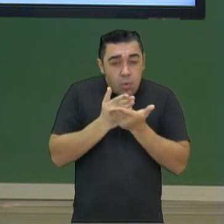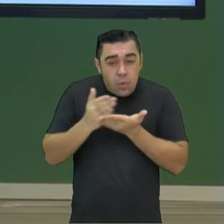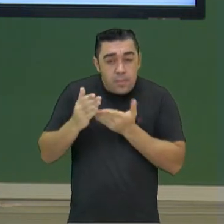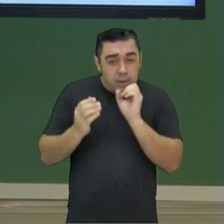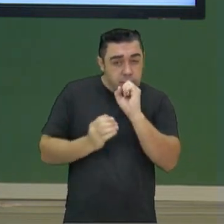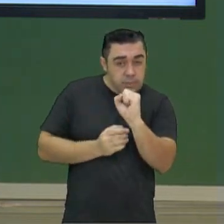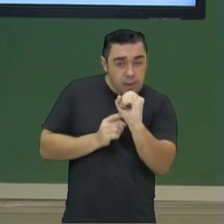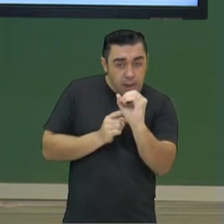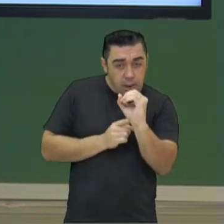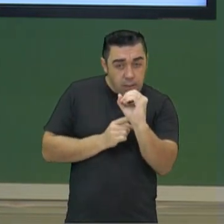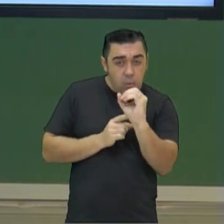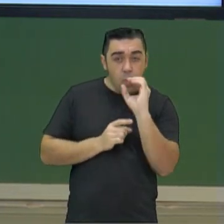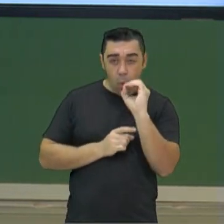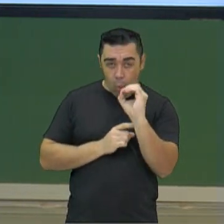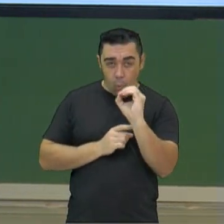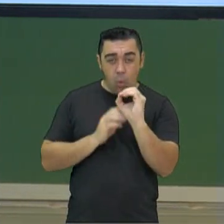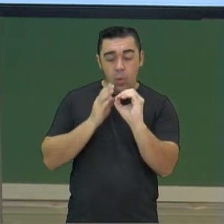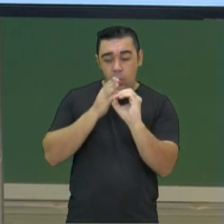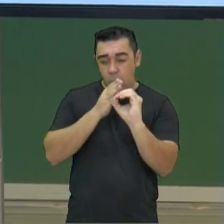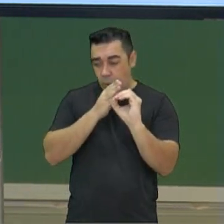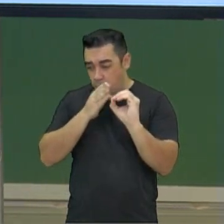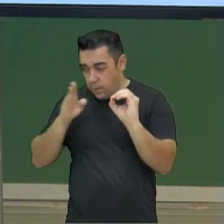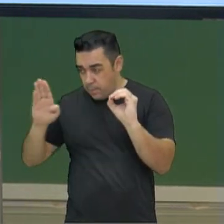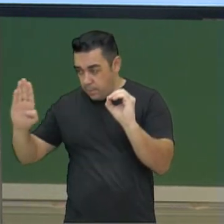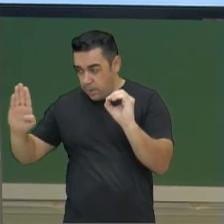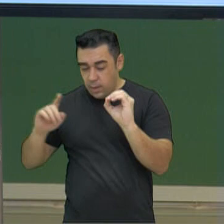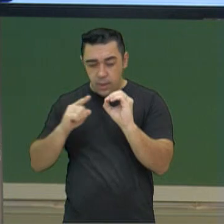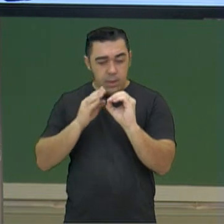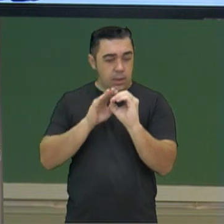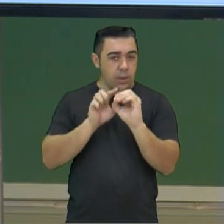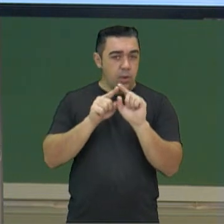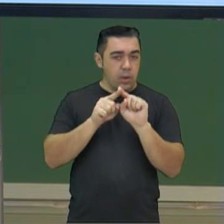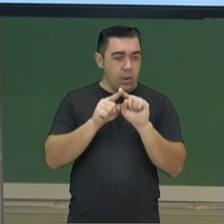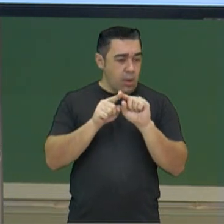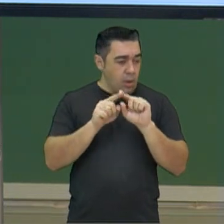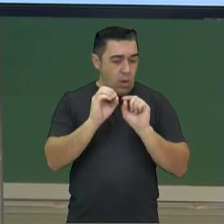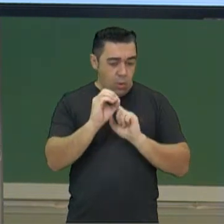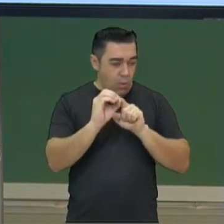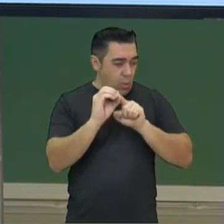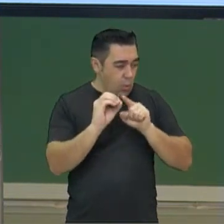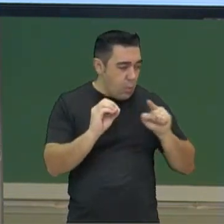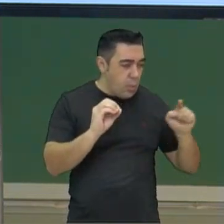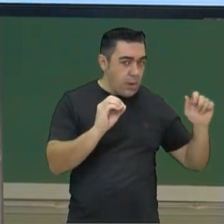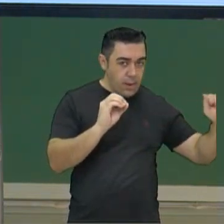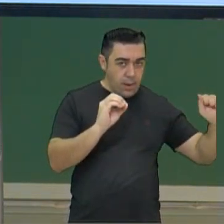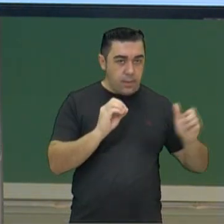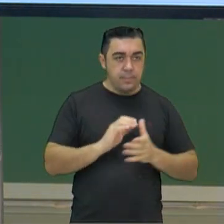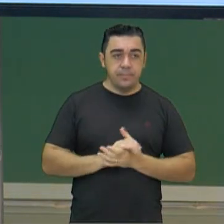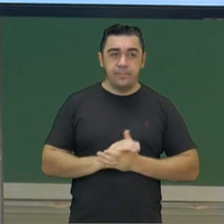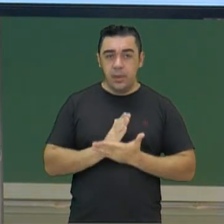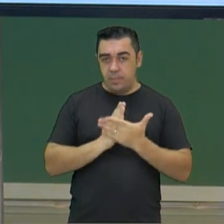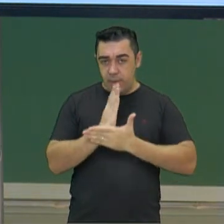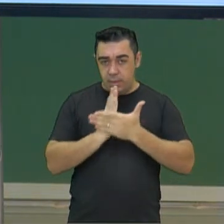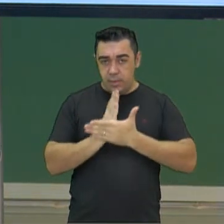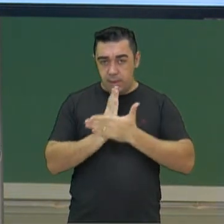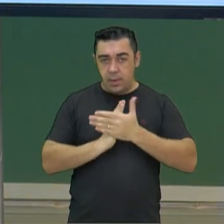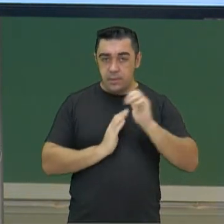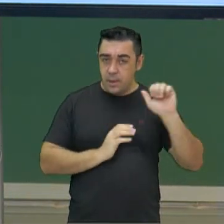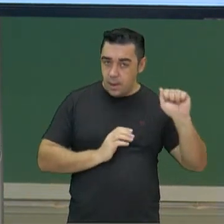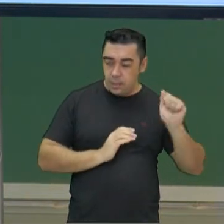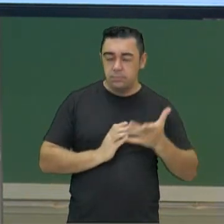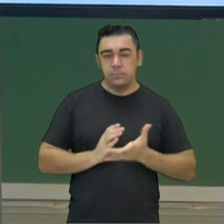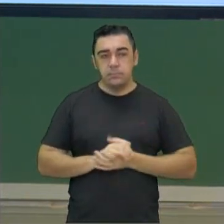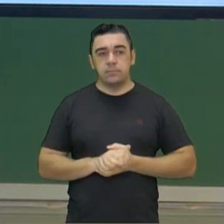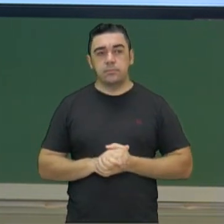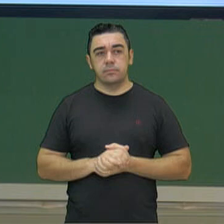dos extremos do eixo maior. Então, aqui, se eu tenho a distância 2A, a metade é A. A